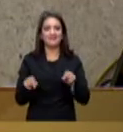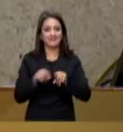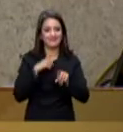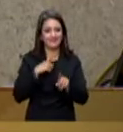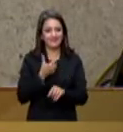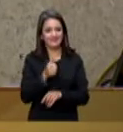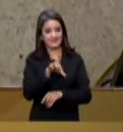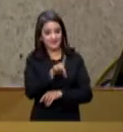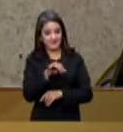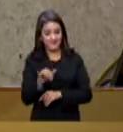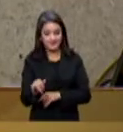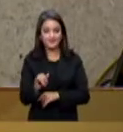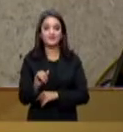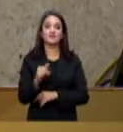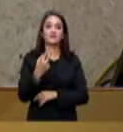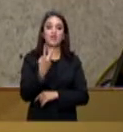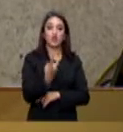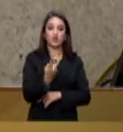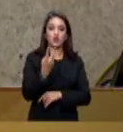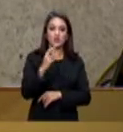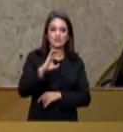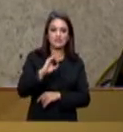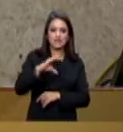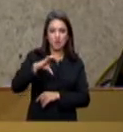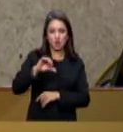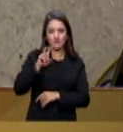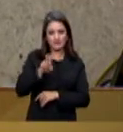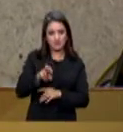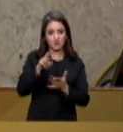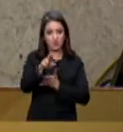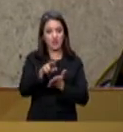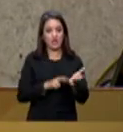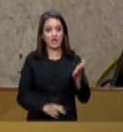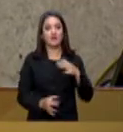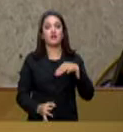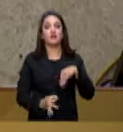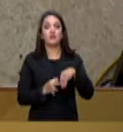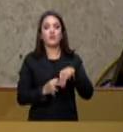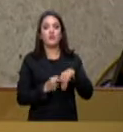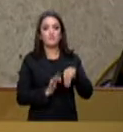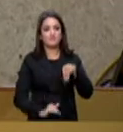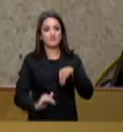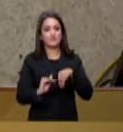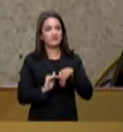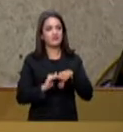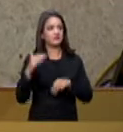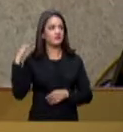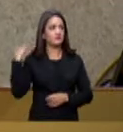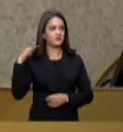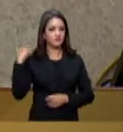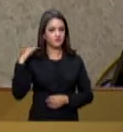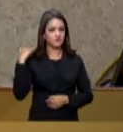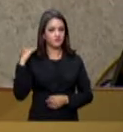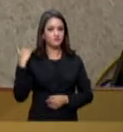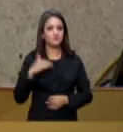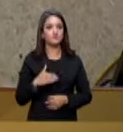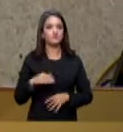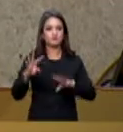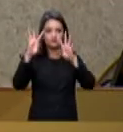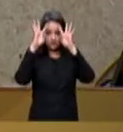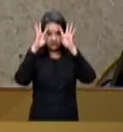ação direta de constitucionalidade 2095, relatoria da Sua Excelência, nossa decana, ministra Carmen Lúcia, Tribunal